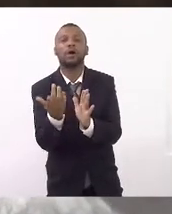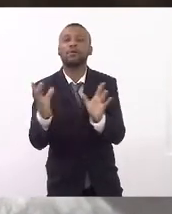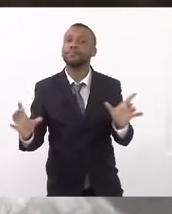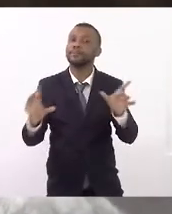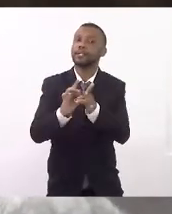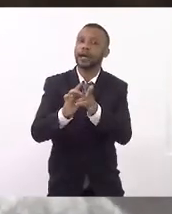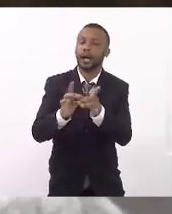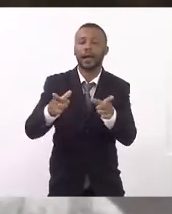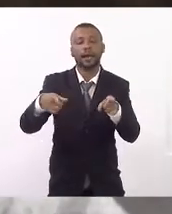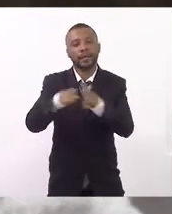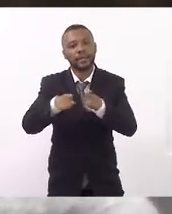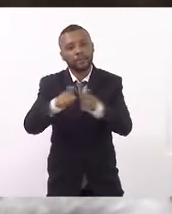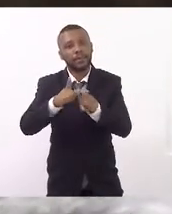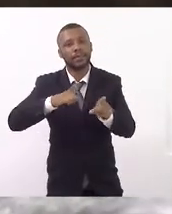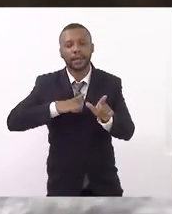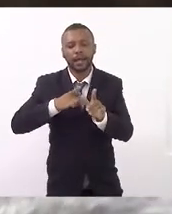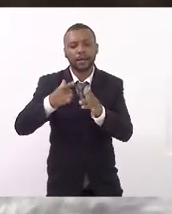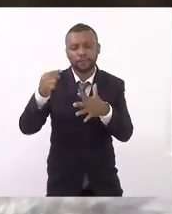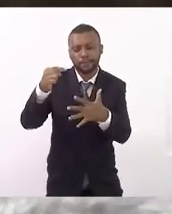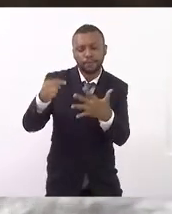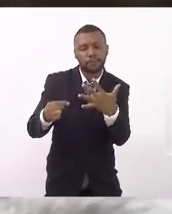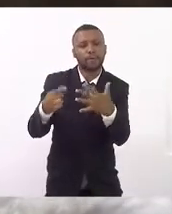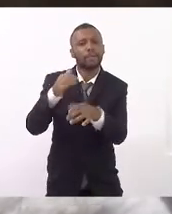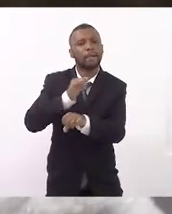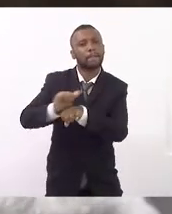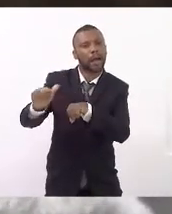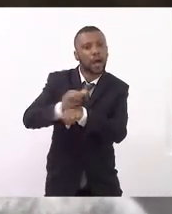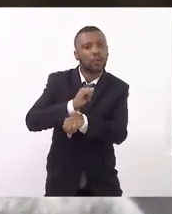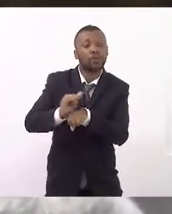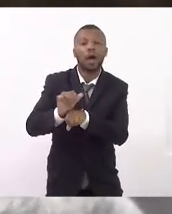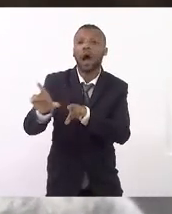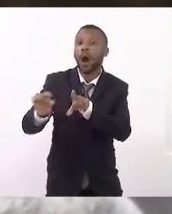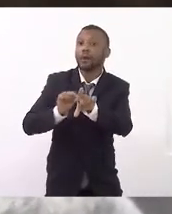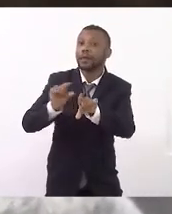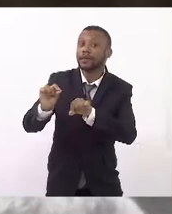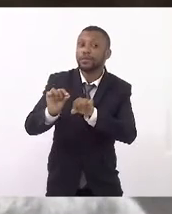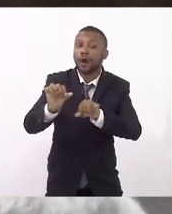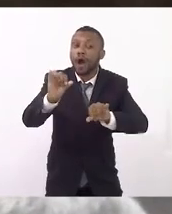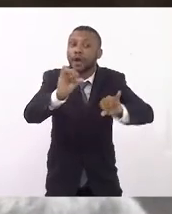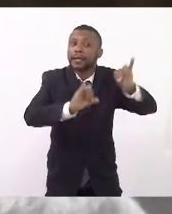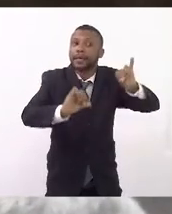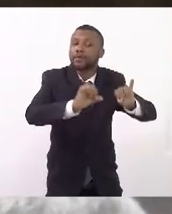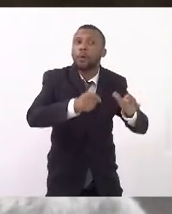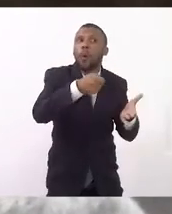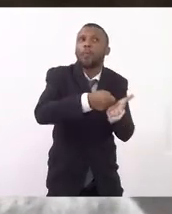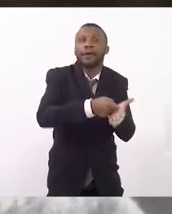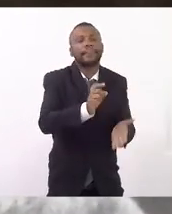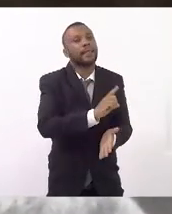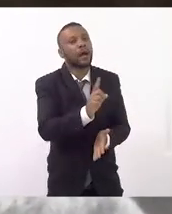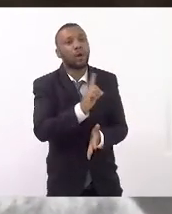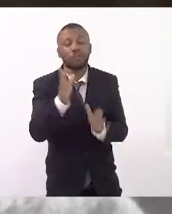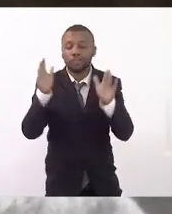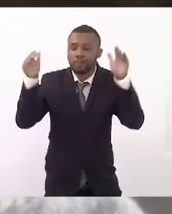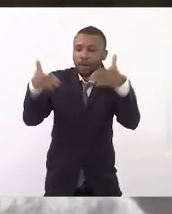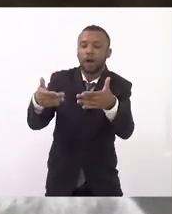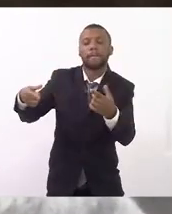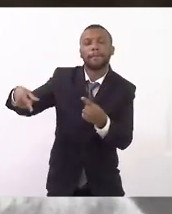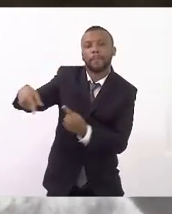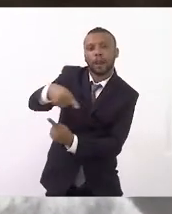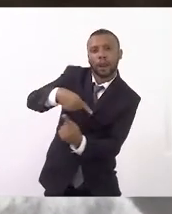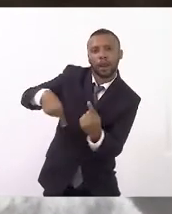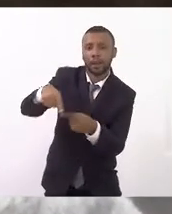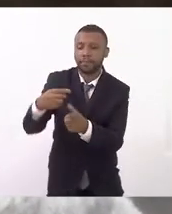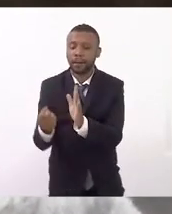de métodos alternativos, não obrigatoriamente químicos, para a cadeia produtiva de